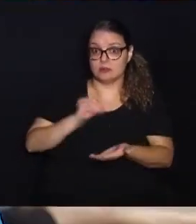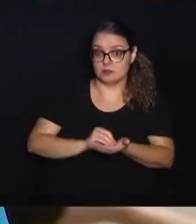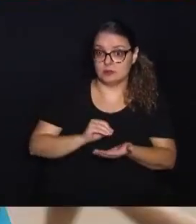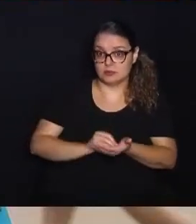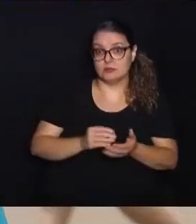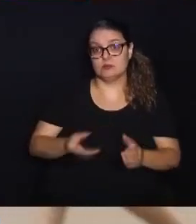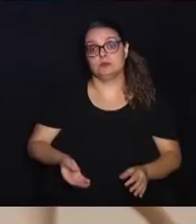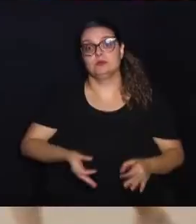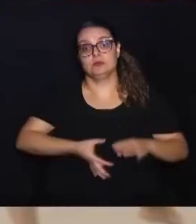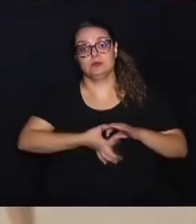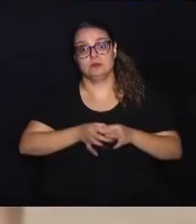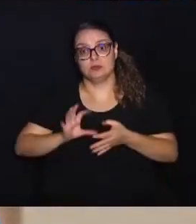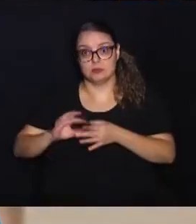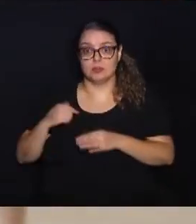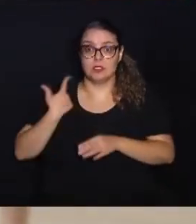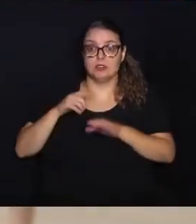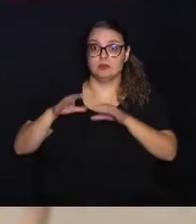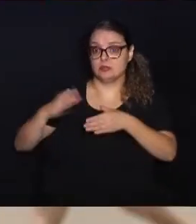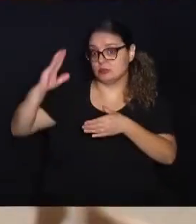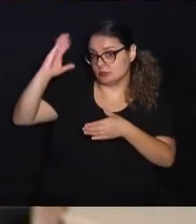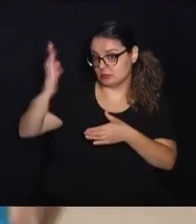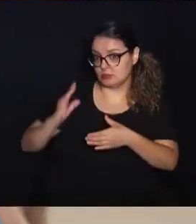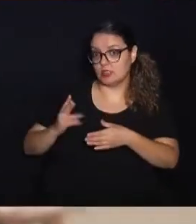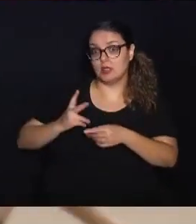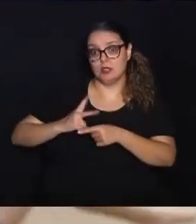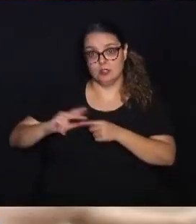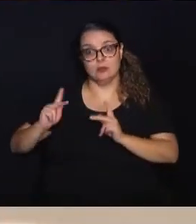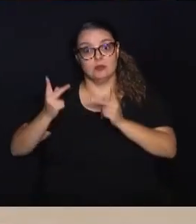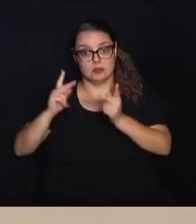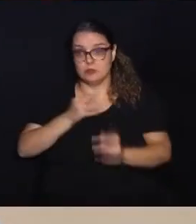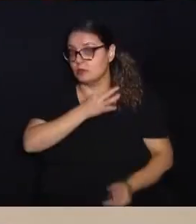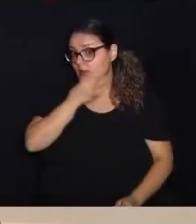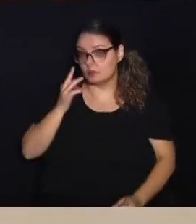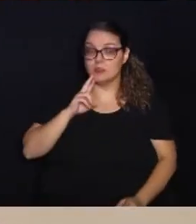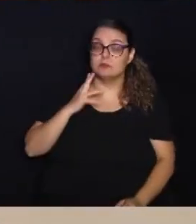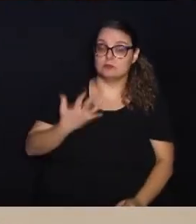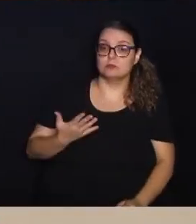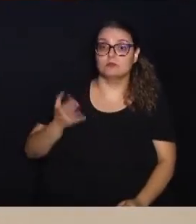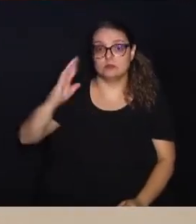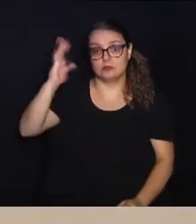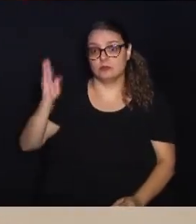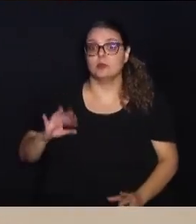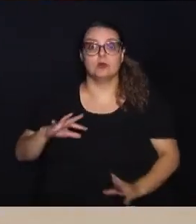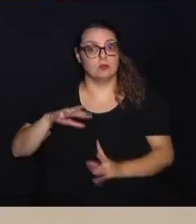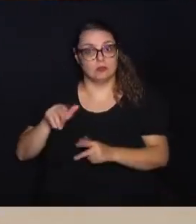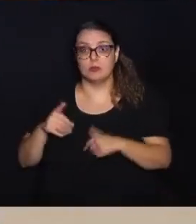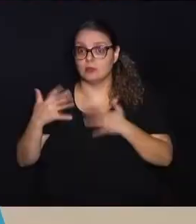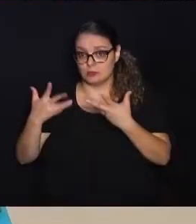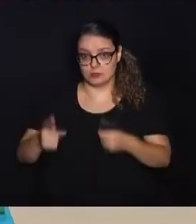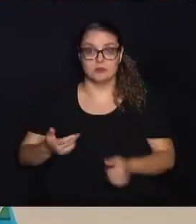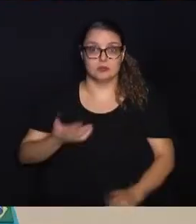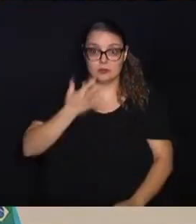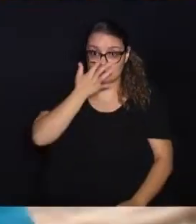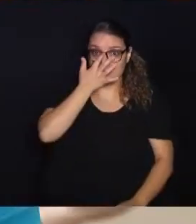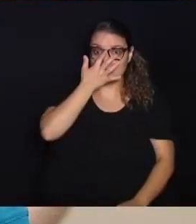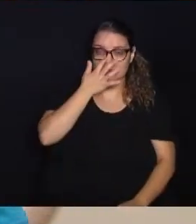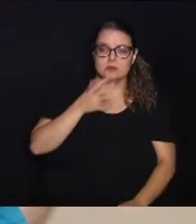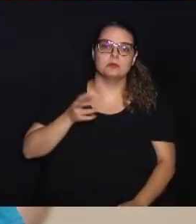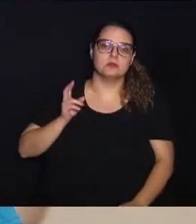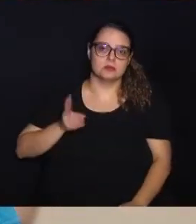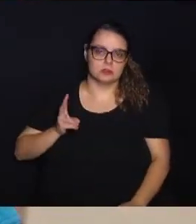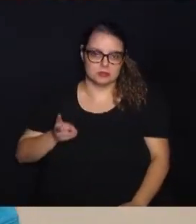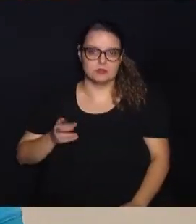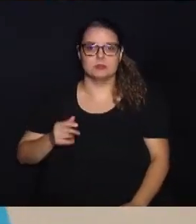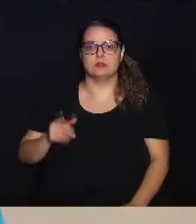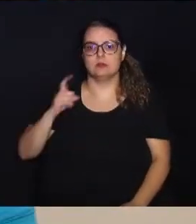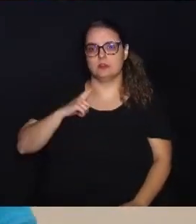uma procura dentro da nossa modalidade, tanto na parte de competição quanto na parte não competitiva das escolinhas. Então é muito bom ver